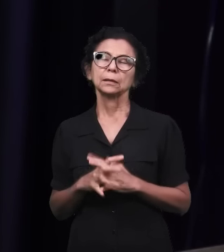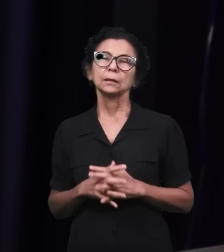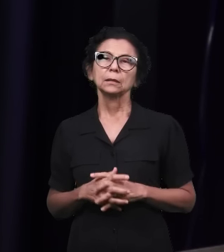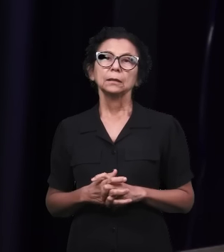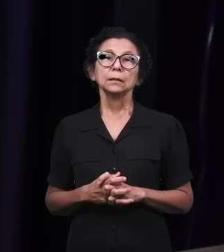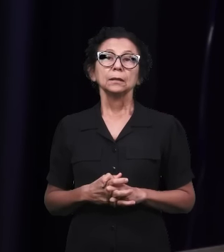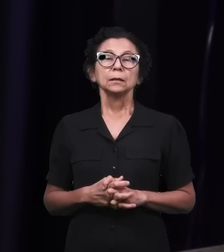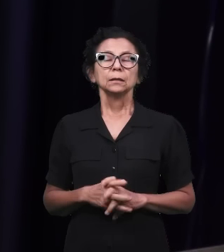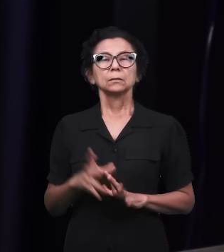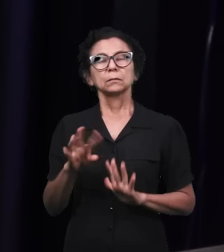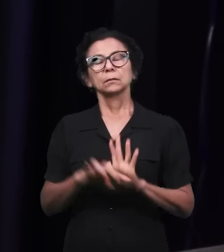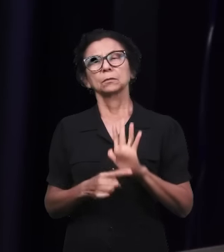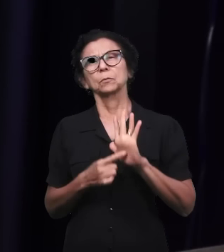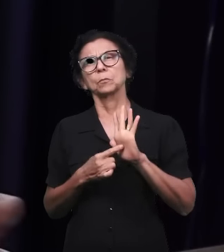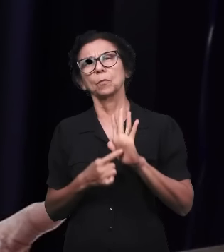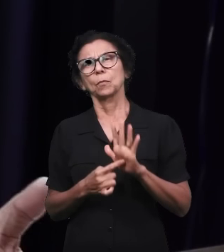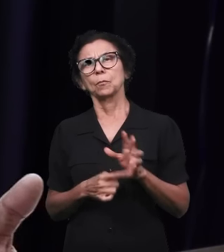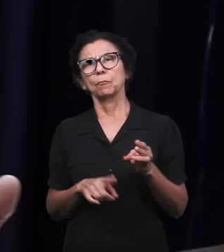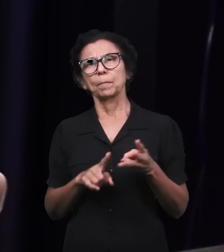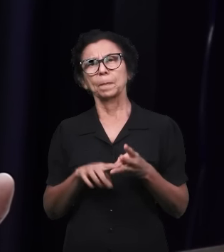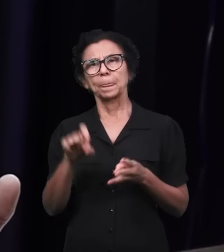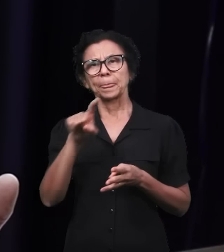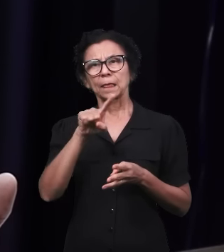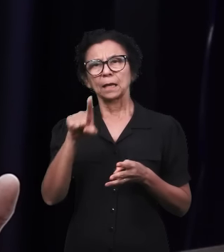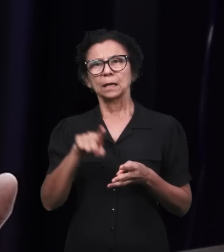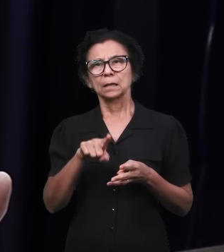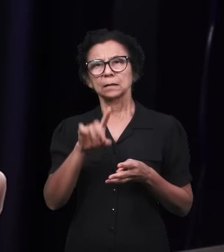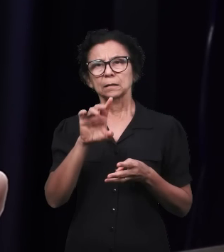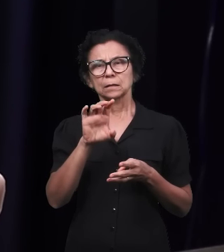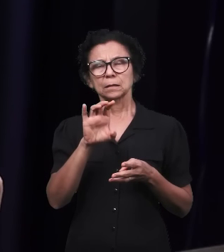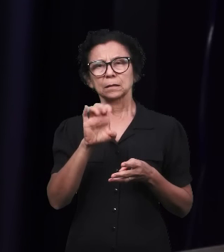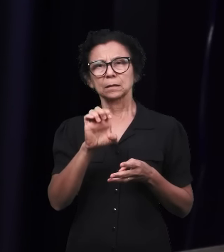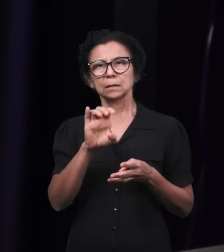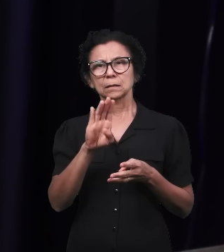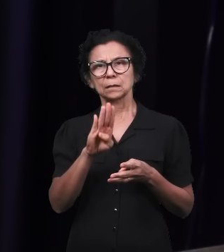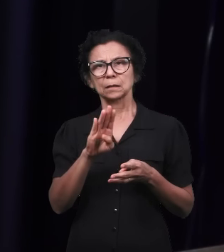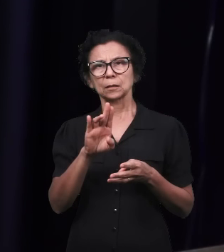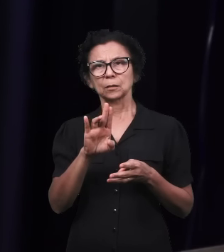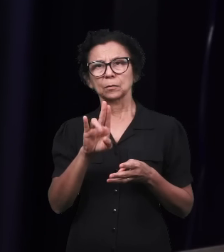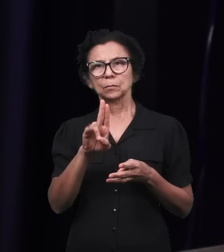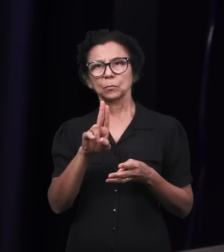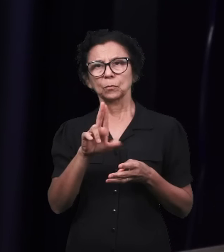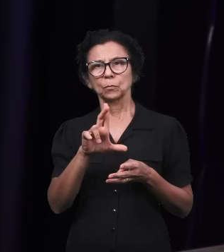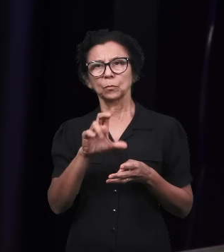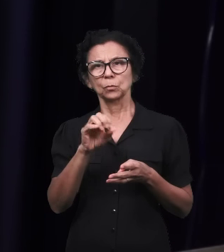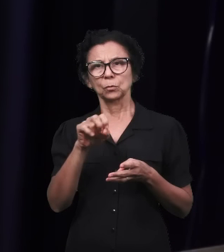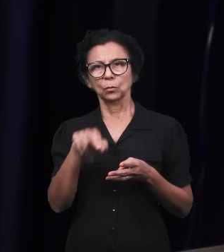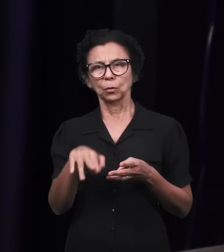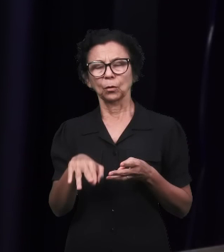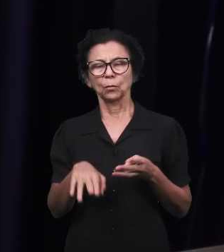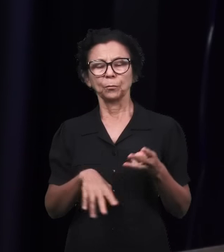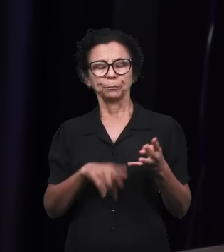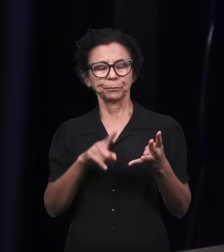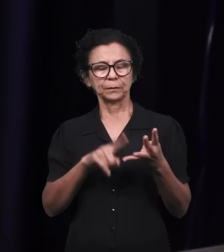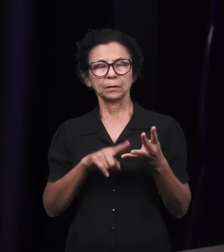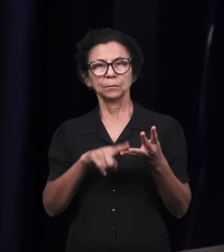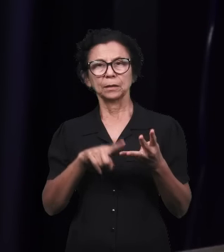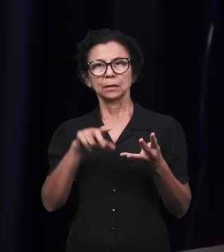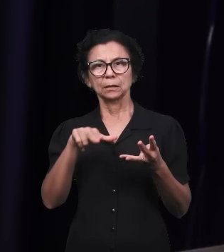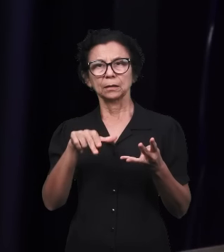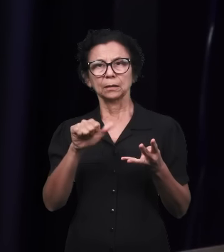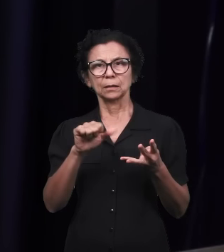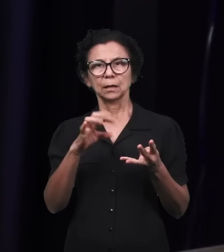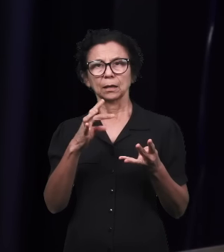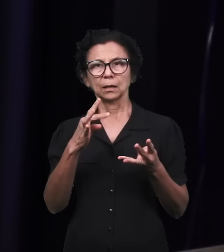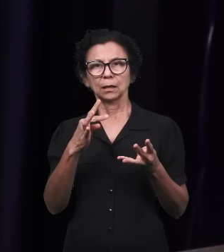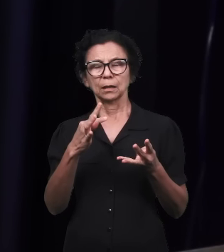fala de Zebulon e Naftali. São regiões históricas das tribos de Israel, né? Fazia